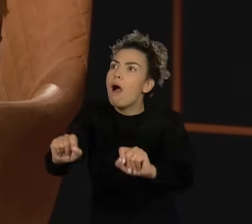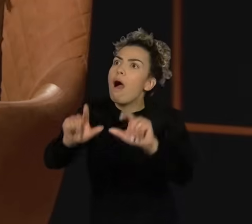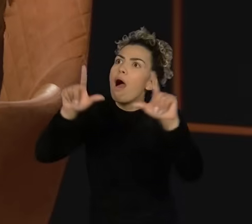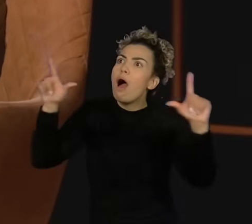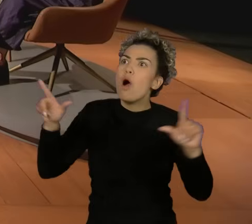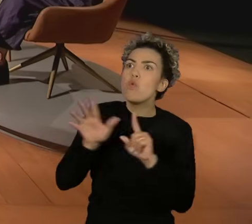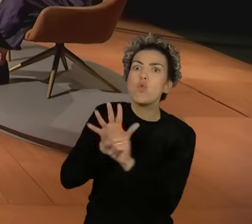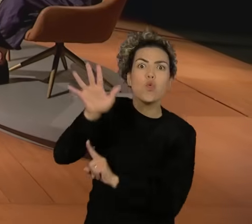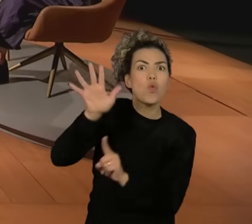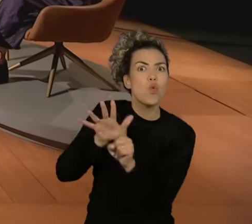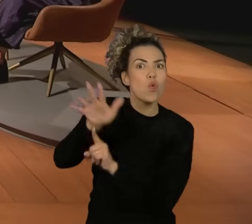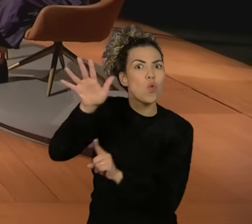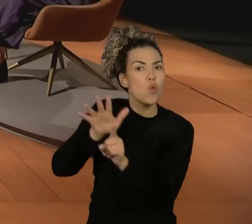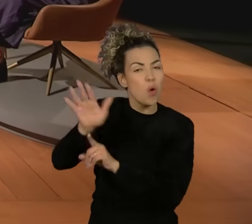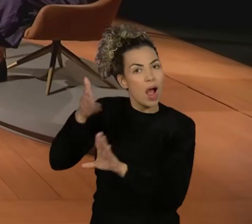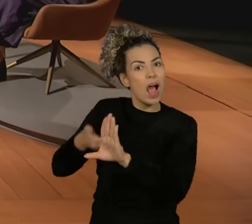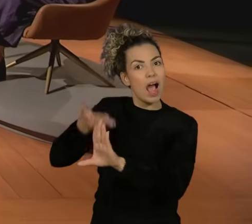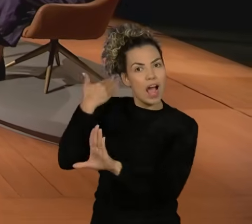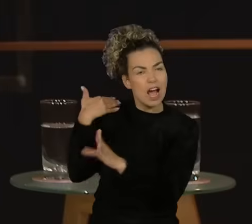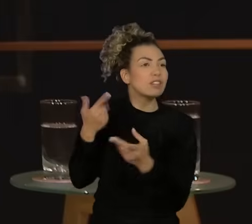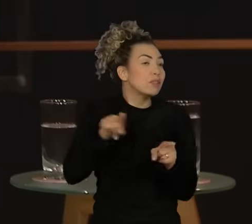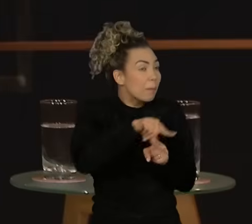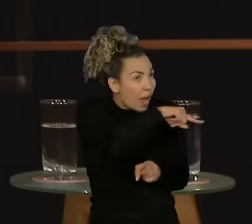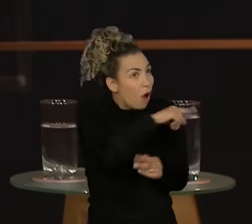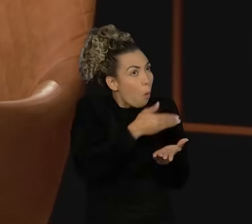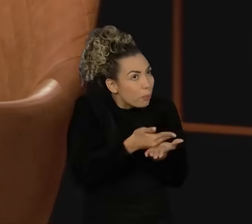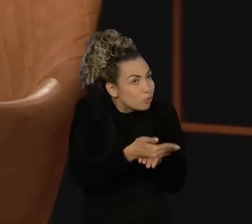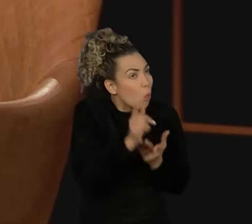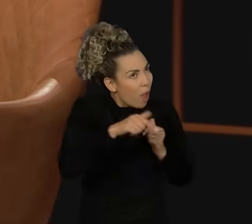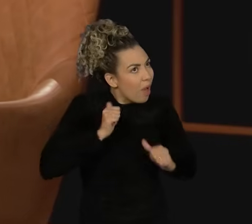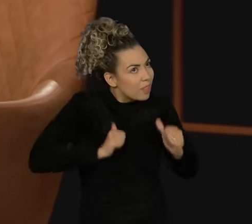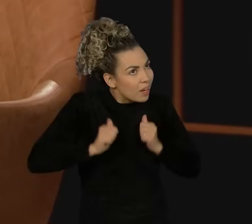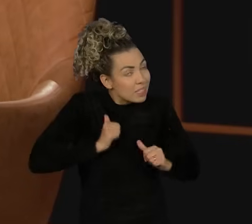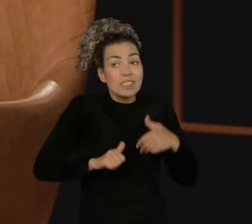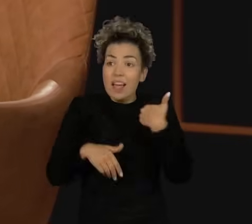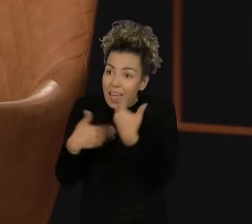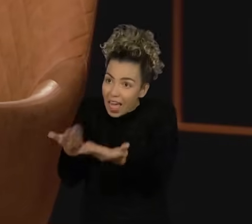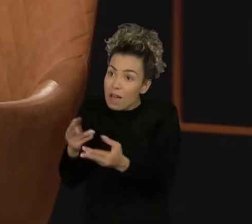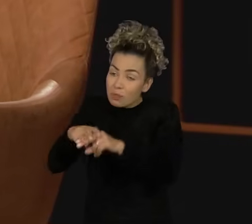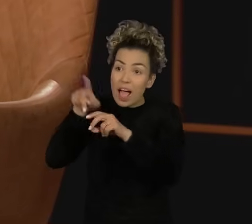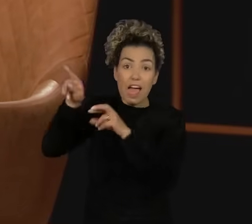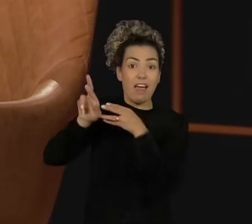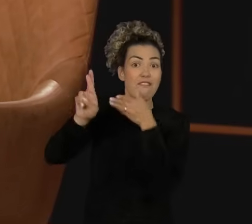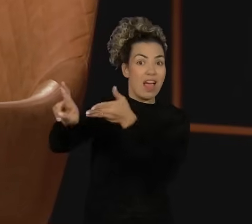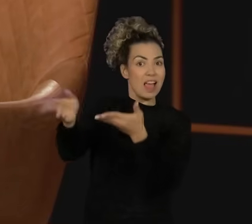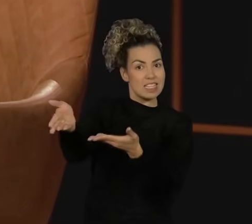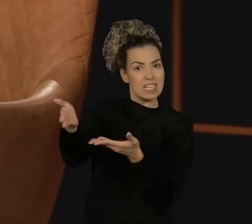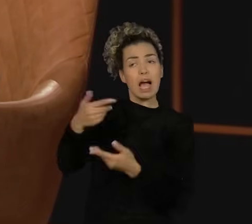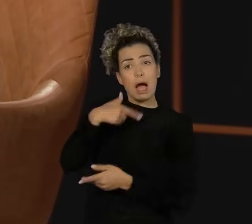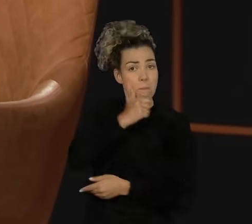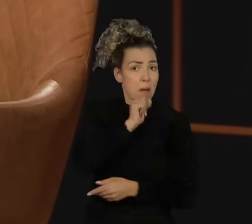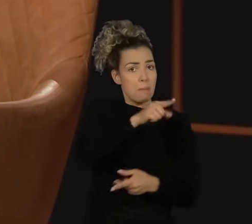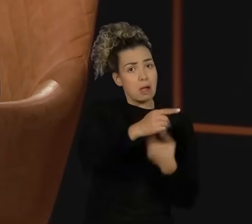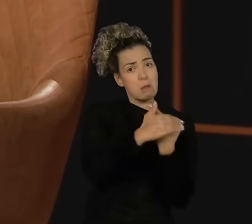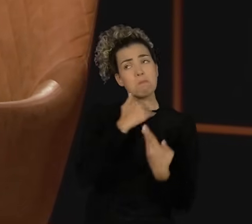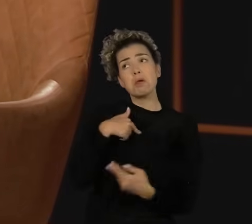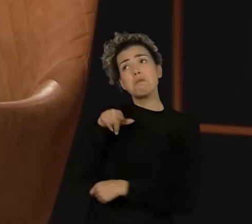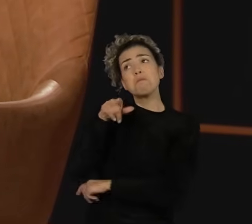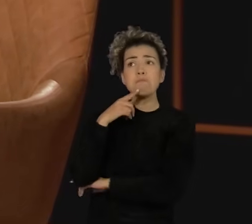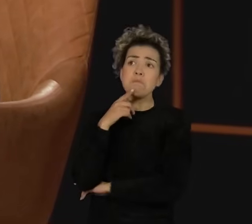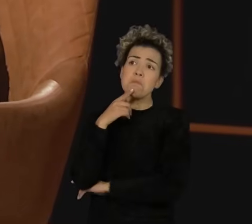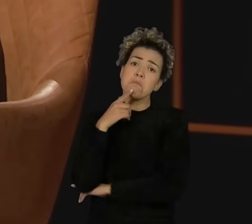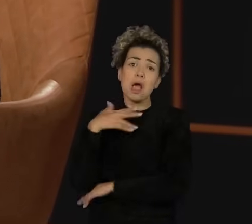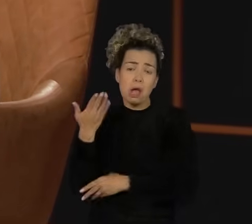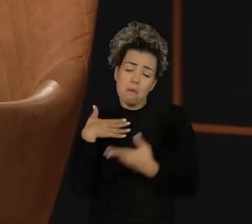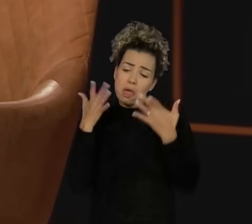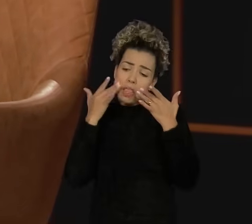cinema brasileiro, começou com ela. Começou como atriz. E ela começou como atriz, e aí foi essa referência. Eu falei, que legal, pode ser, não sei o quê. E comecei, vou voltar para o teatro.